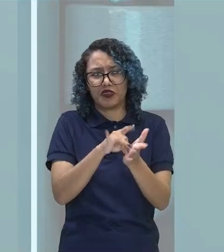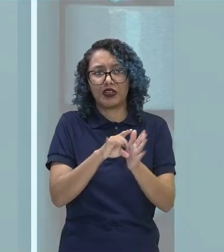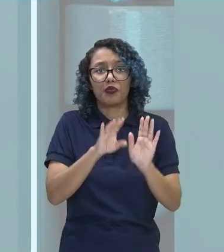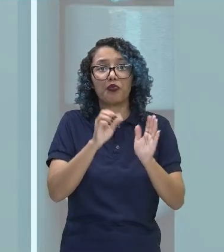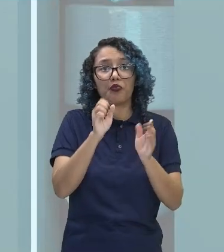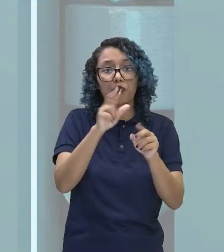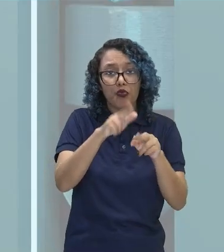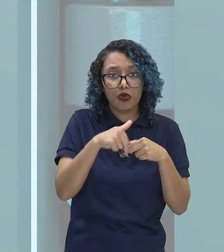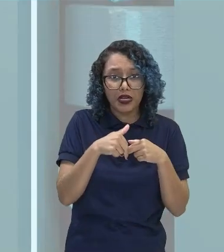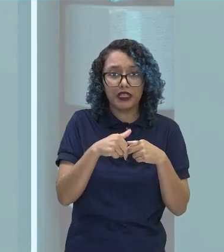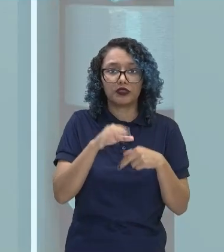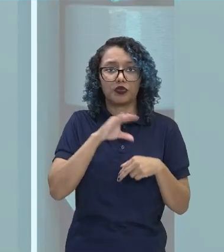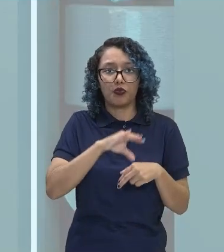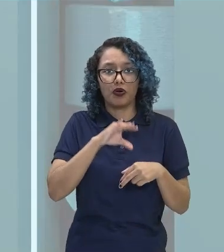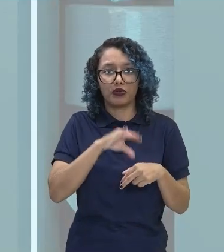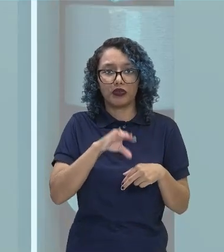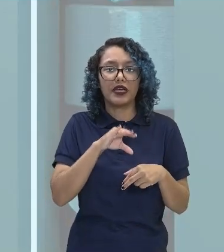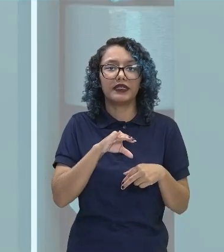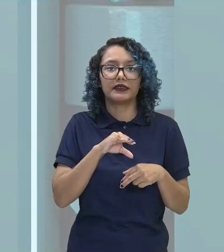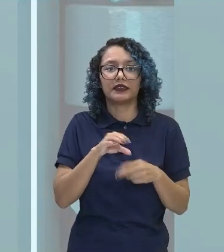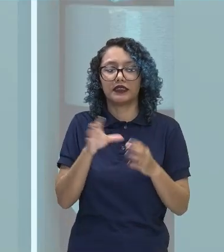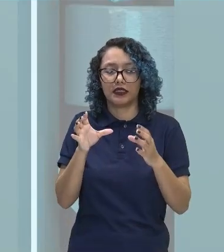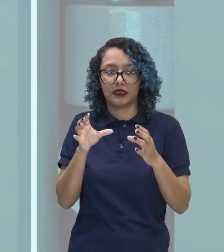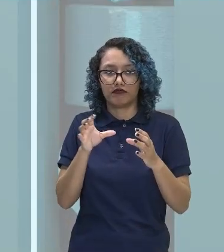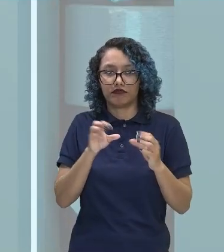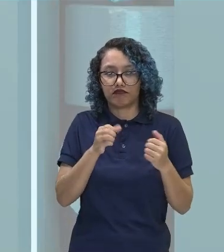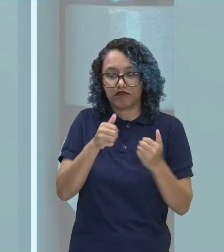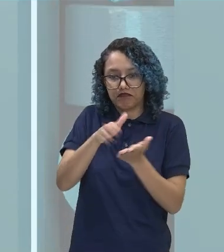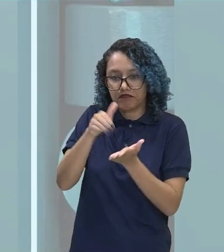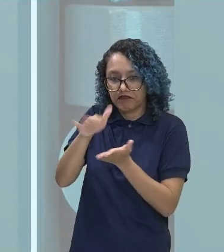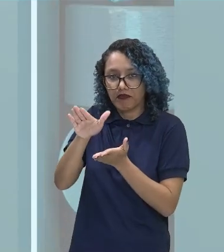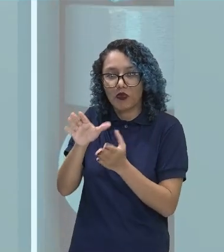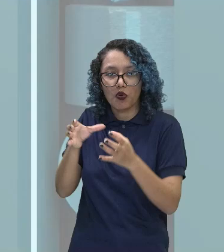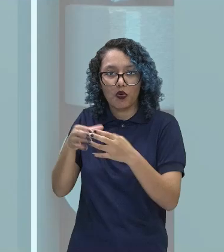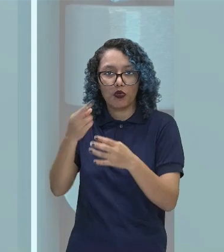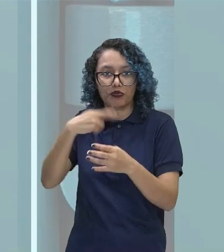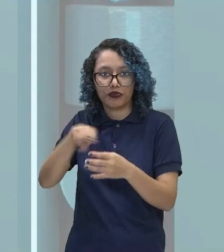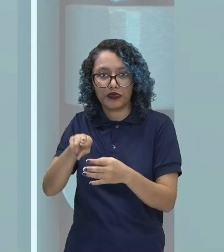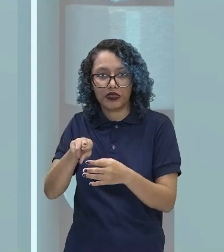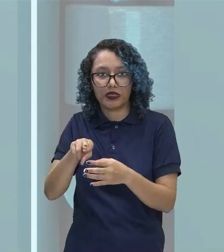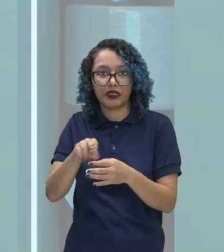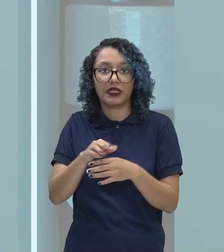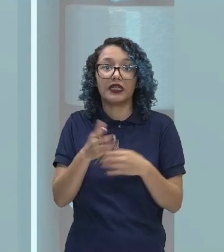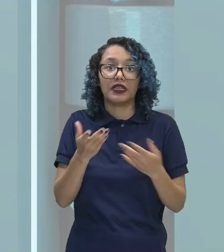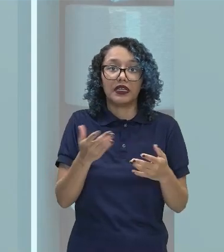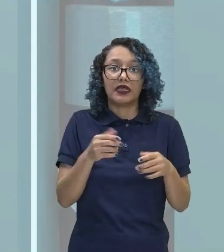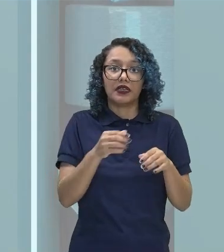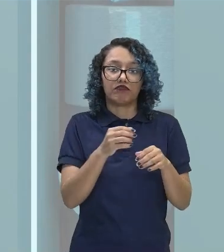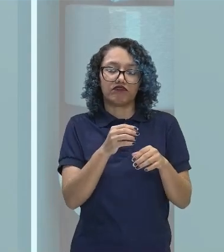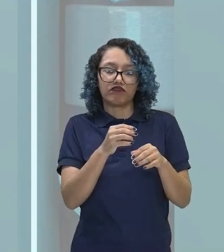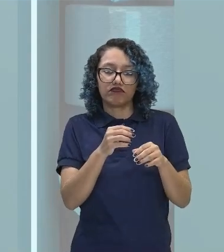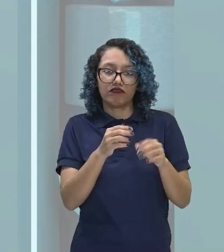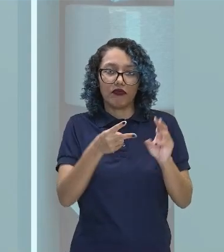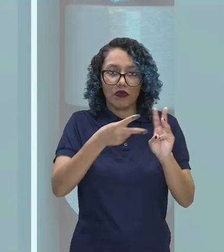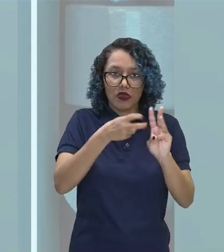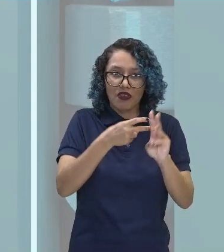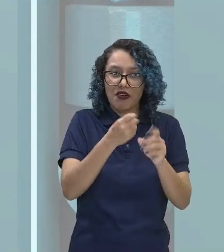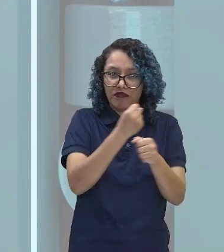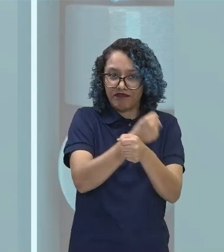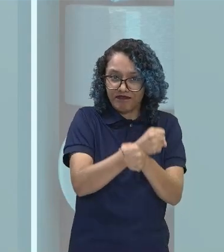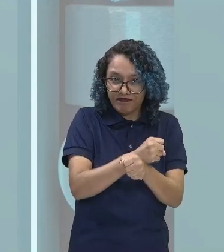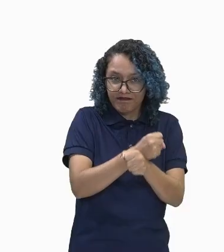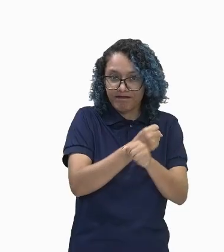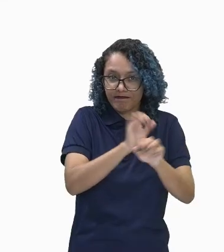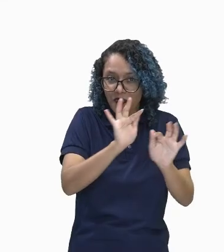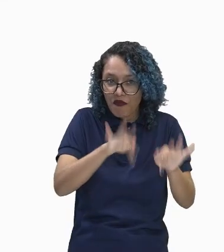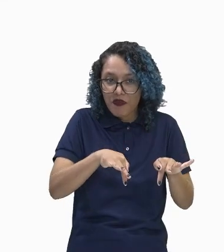portugueses tiraram os jesuítas e exterminou com a escravidão indígena nesse período. Agora, vamos